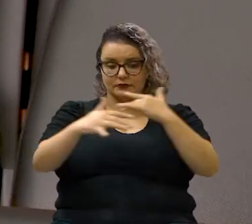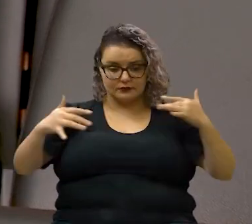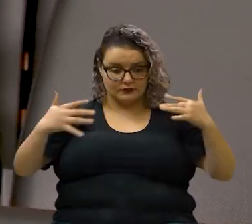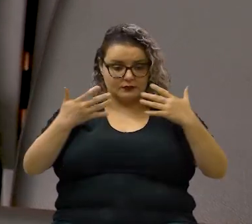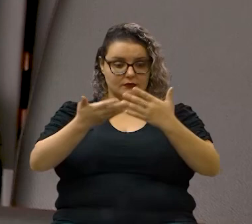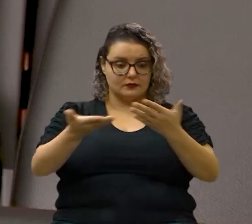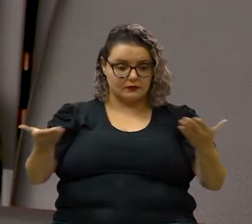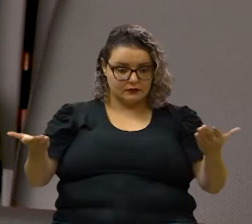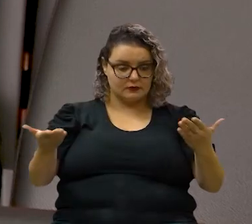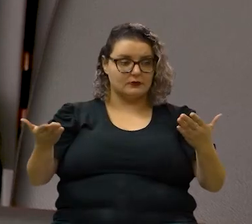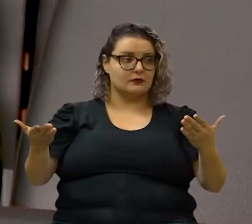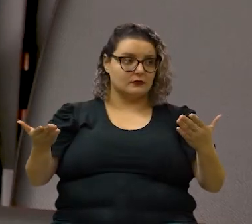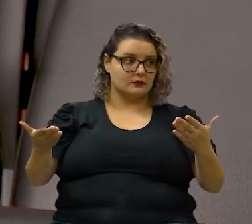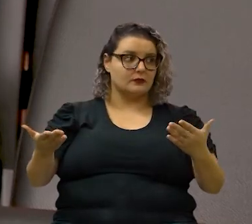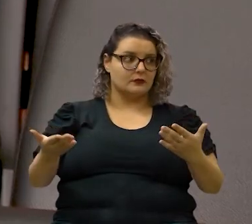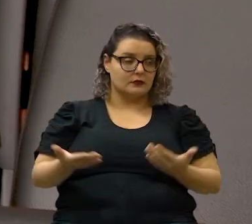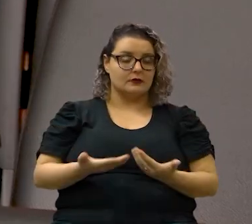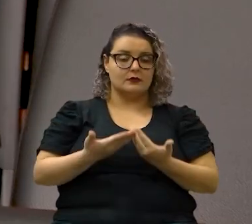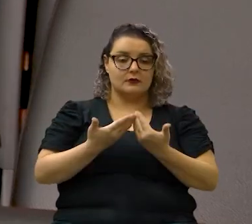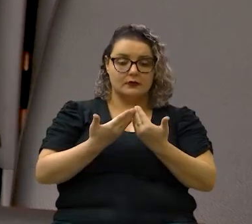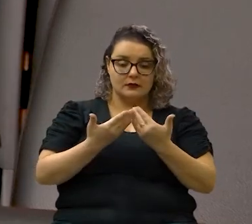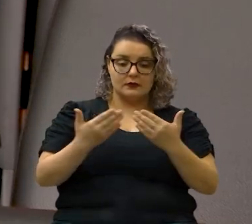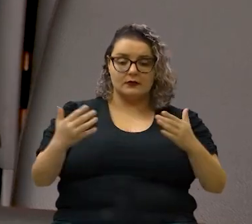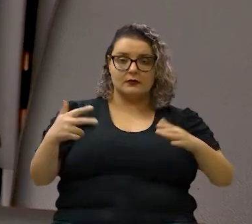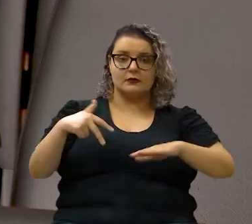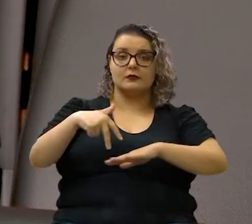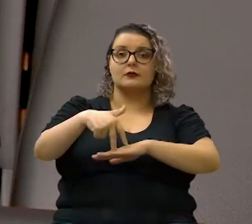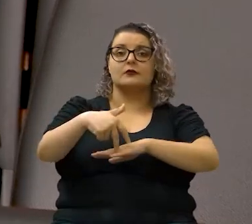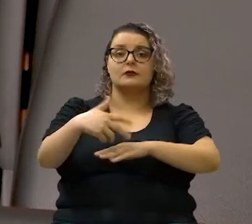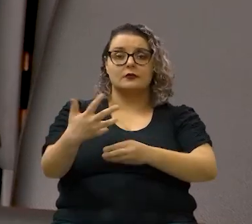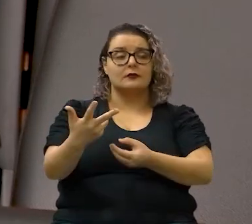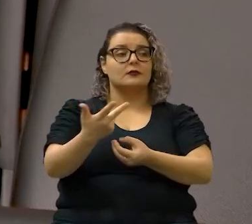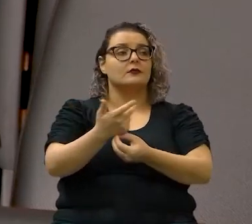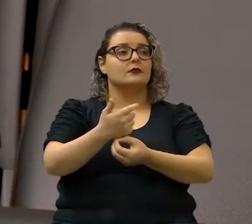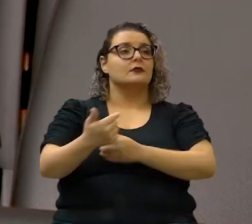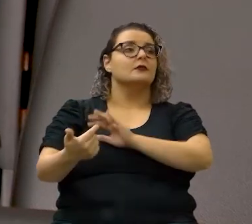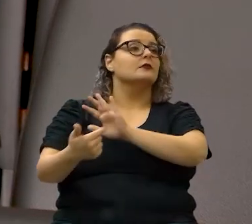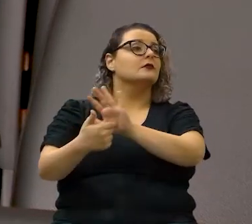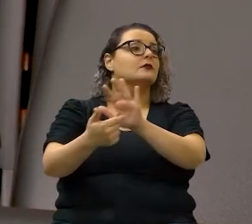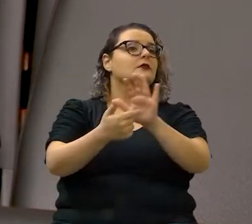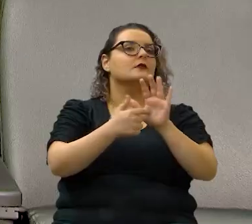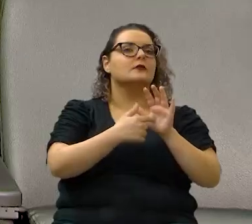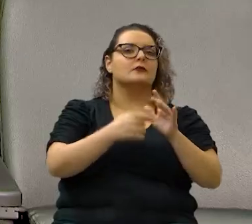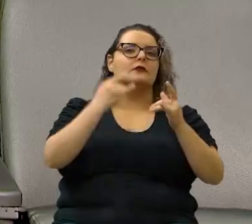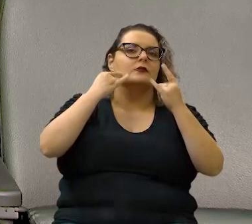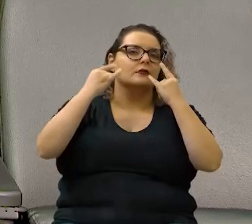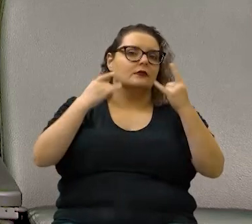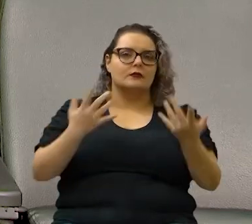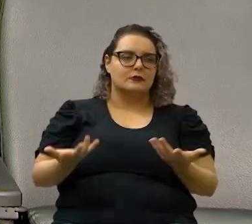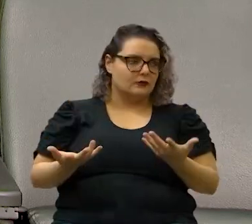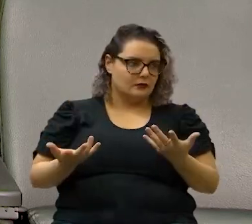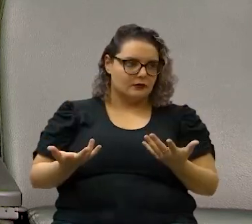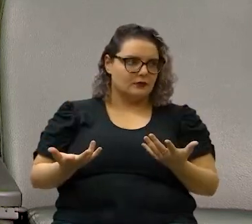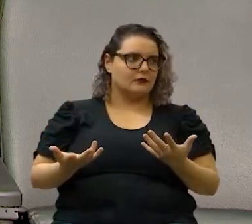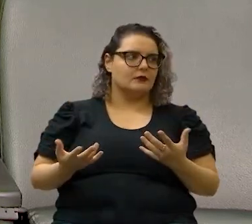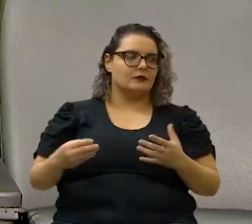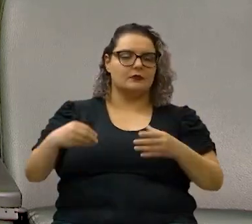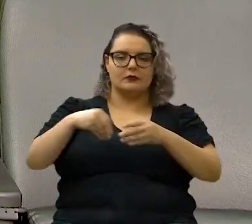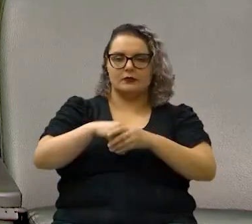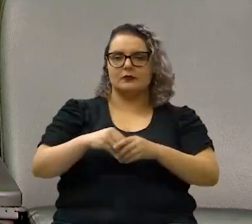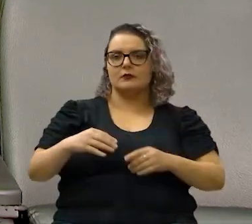e você abre oportunidades para artistas poderem expor as suas manifestações. E o senhor entende que